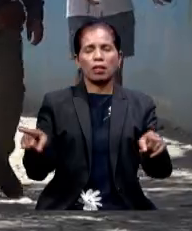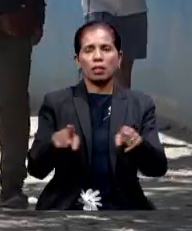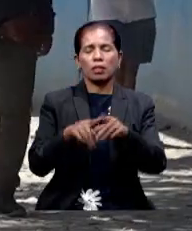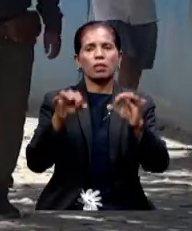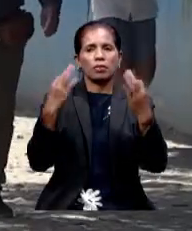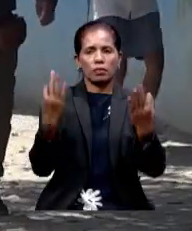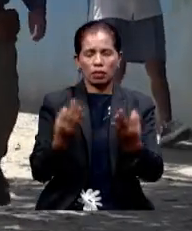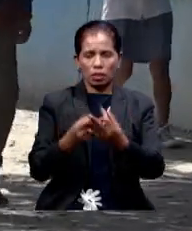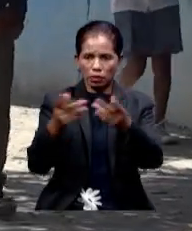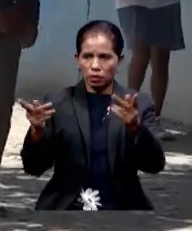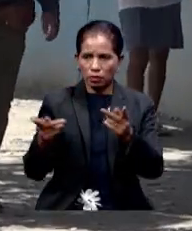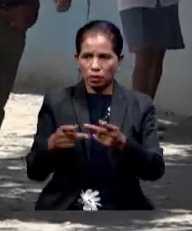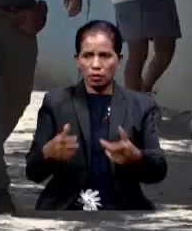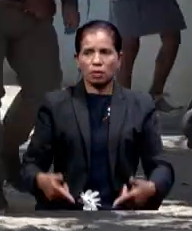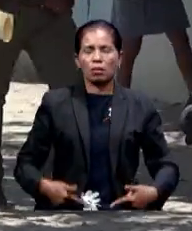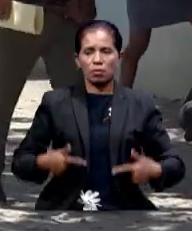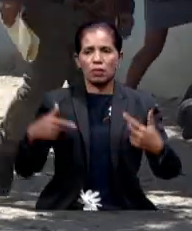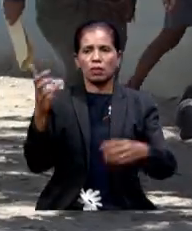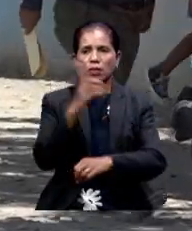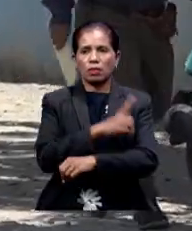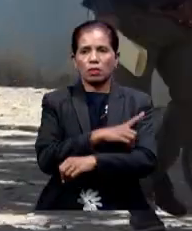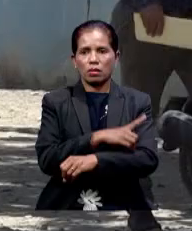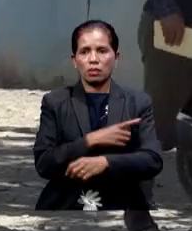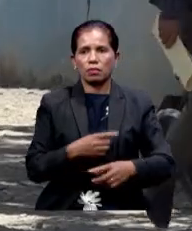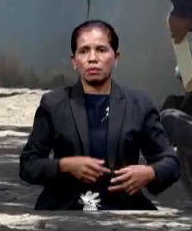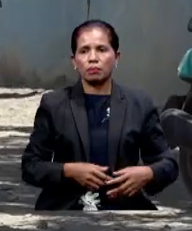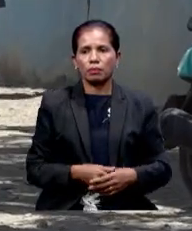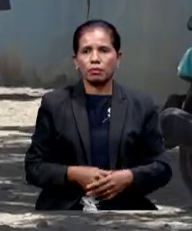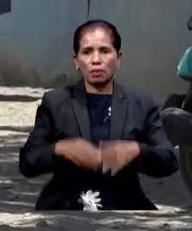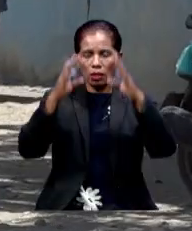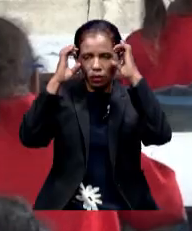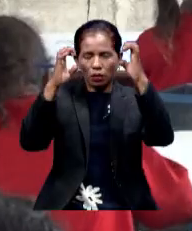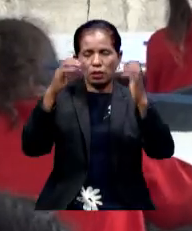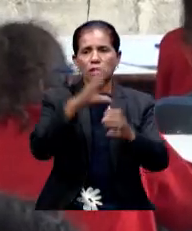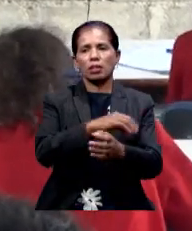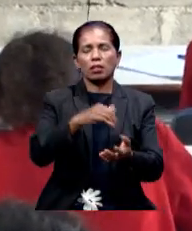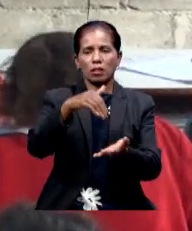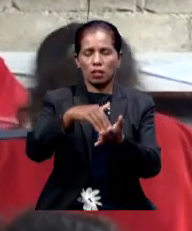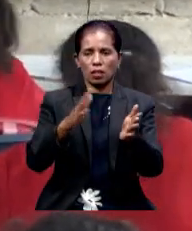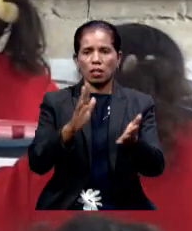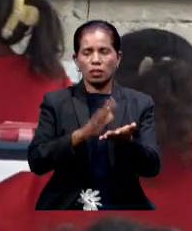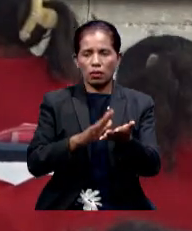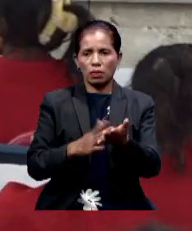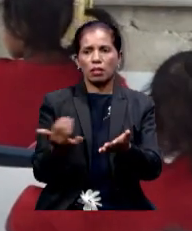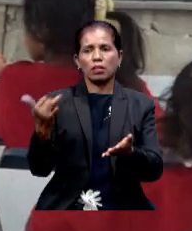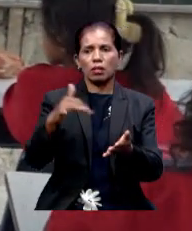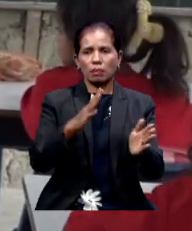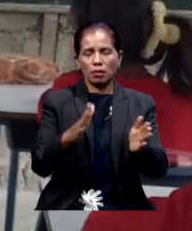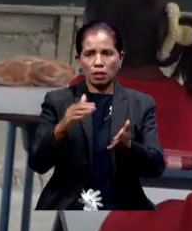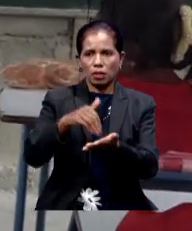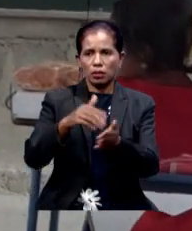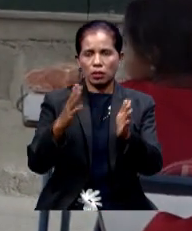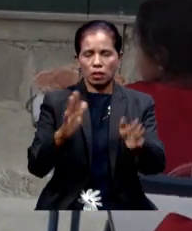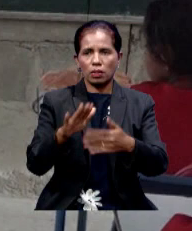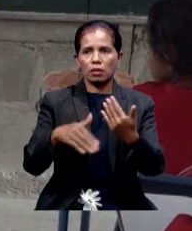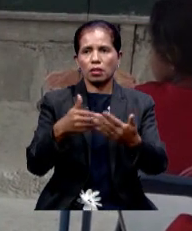família, ambiente, no moris lor-loro. Educação e a instituição que a escola sira, mas tu prepara estudante sira, a